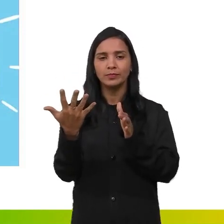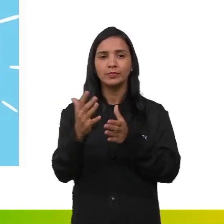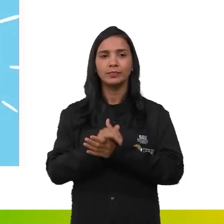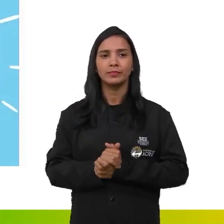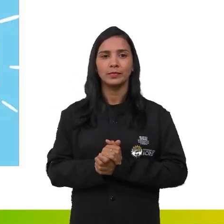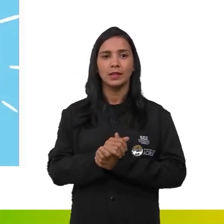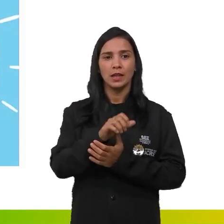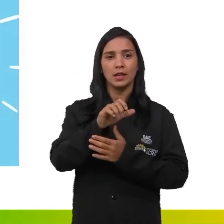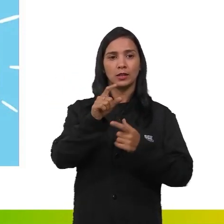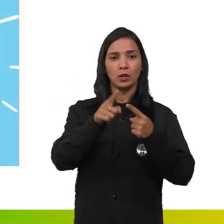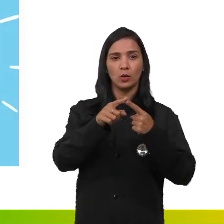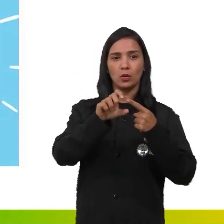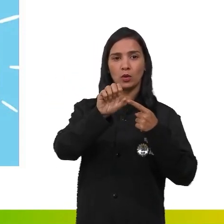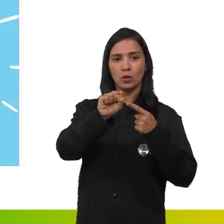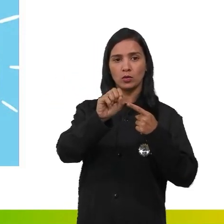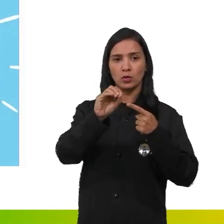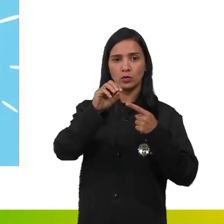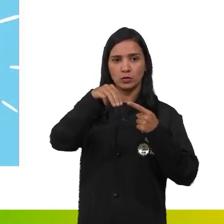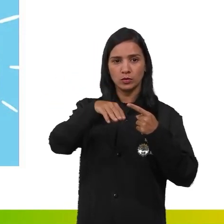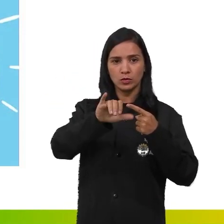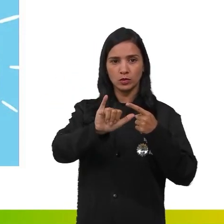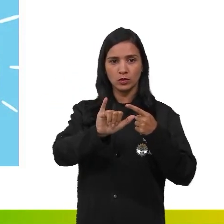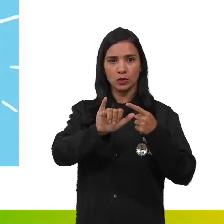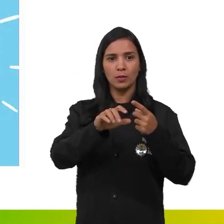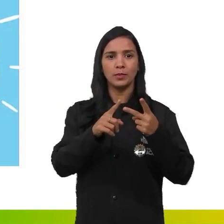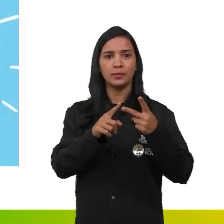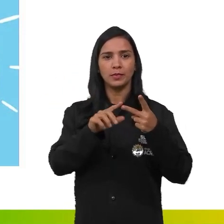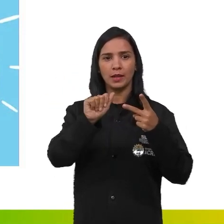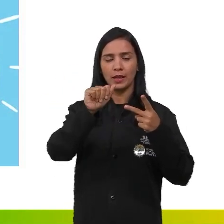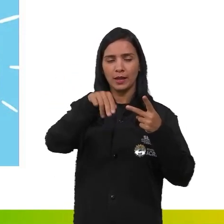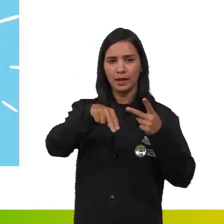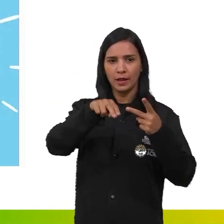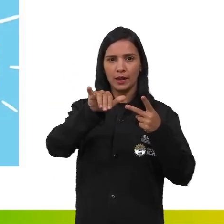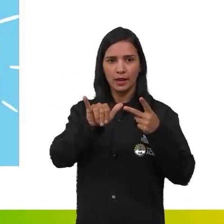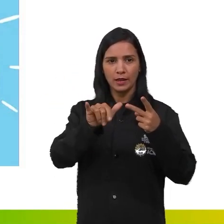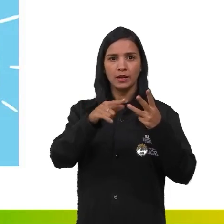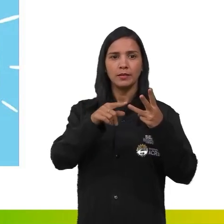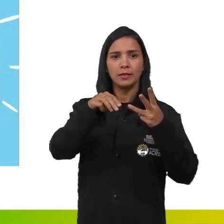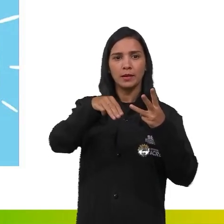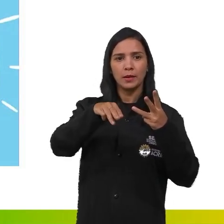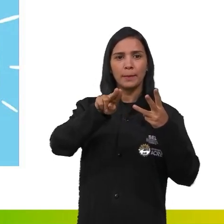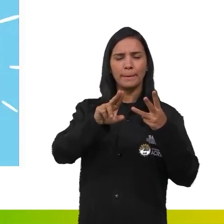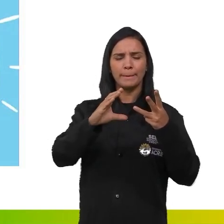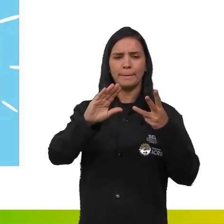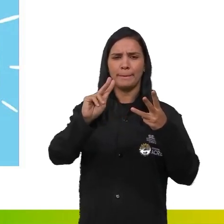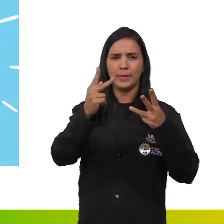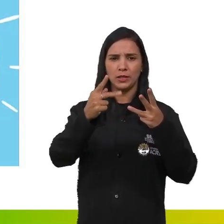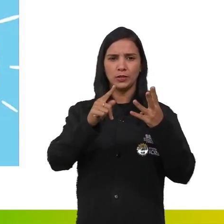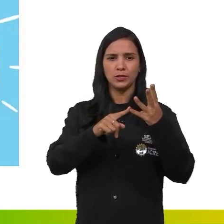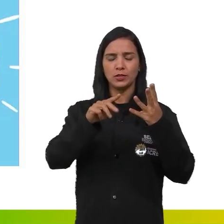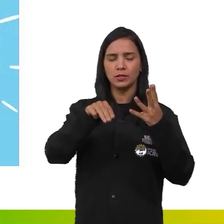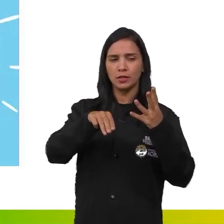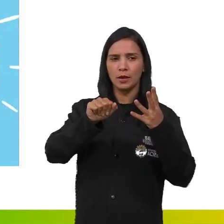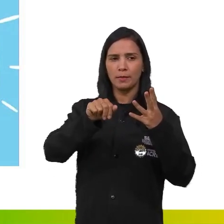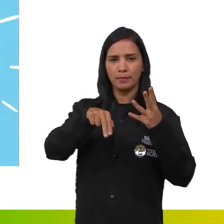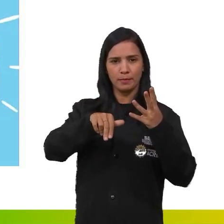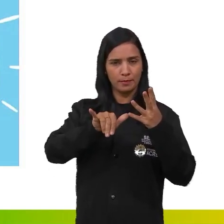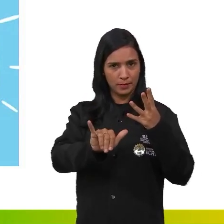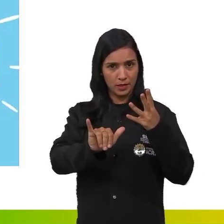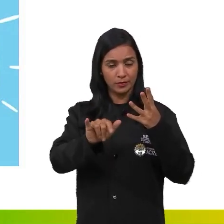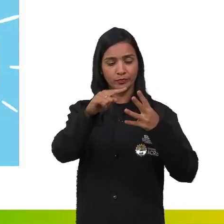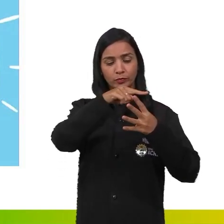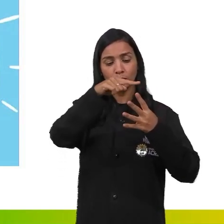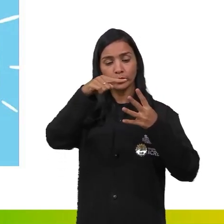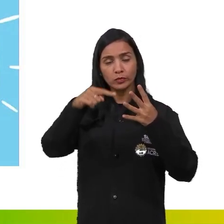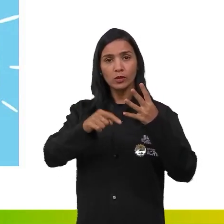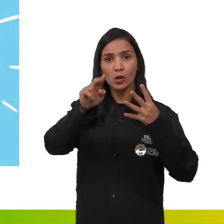some, any, much e many. Esses quantificadores são